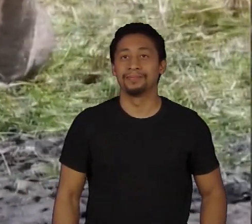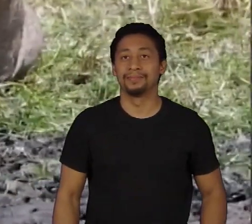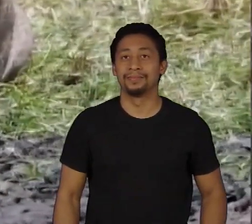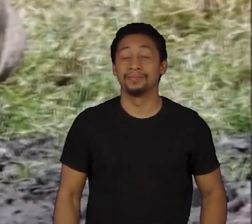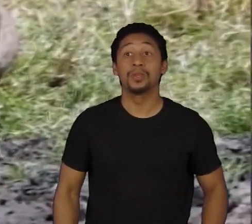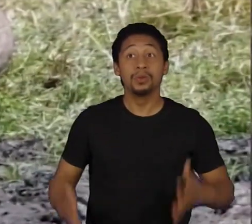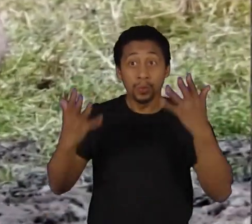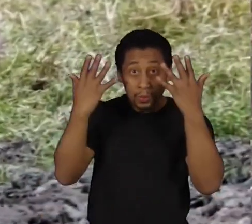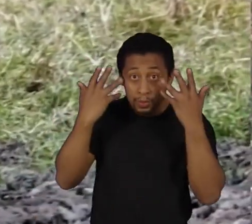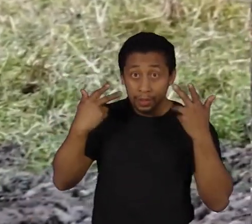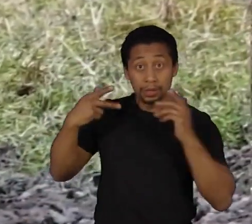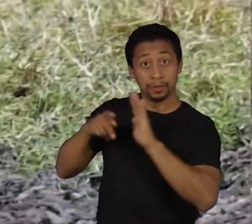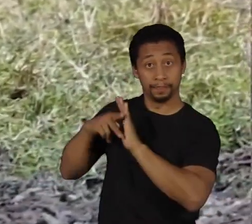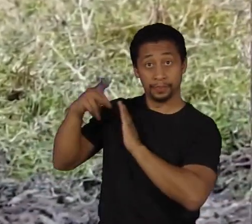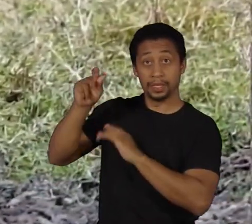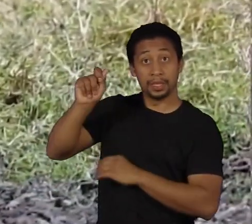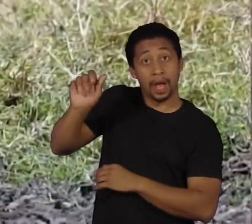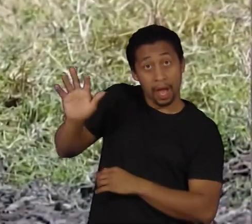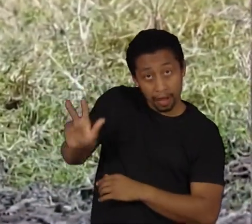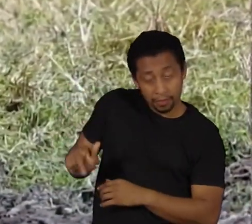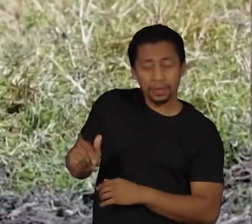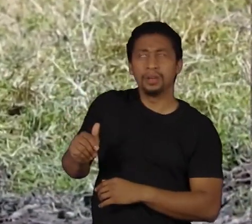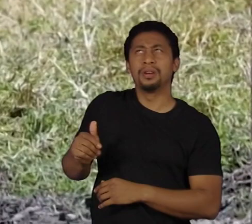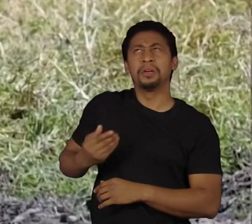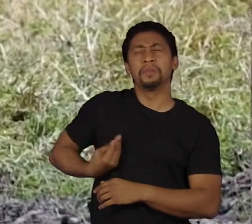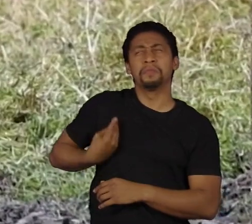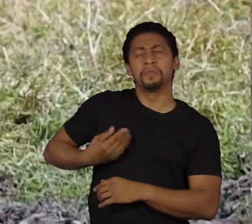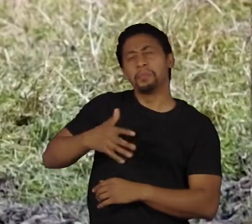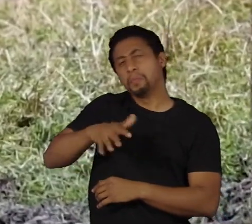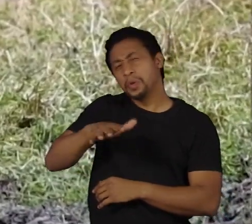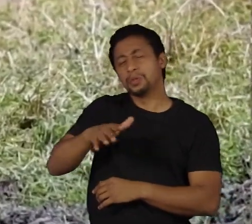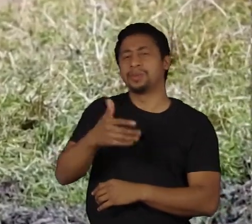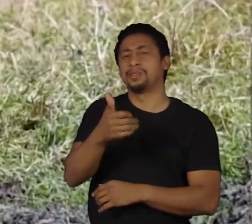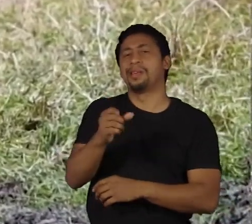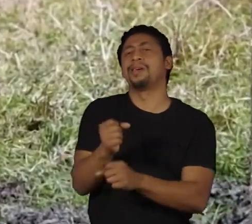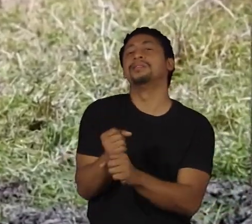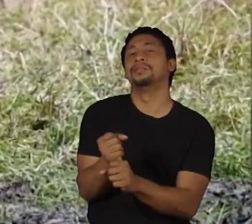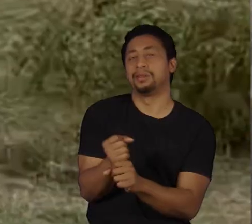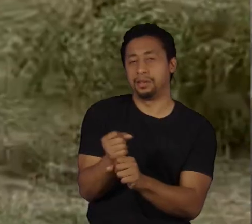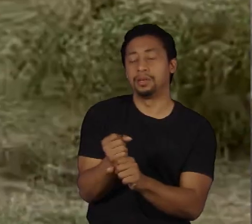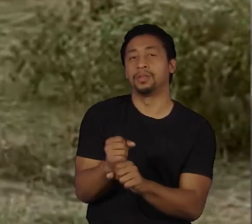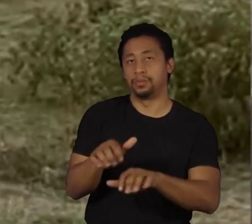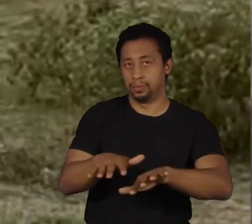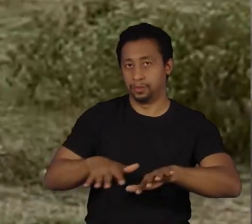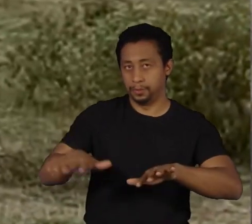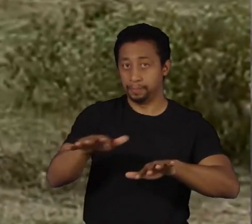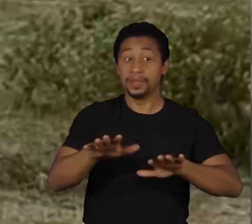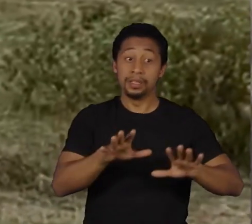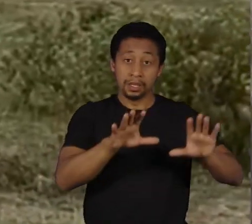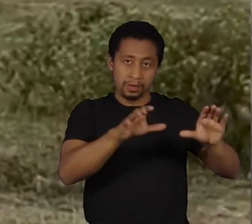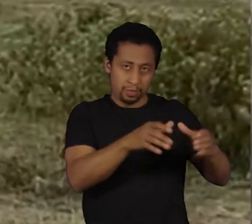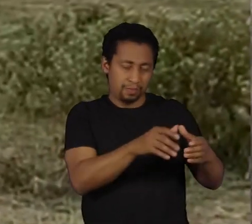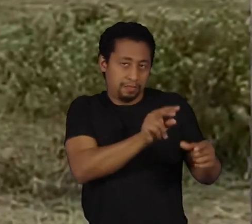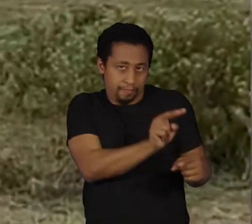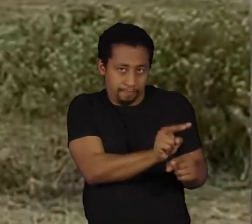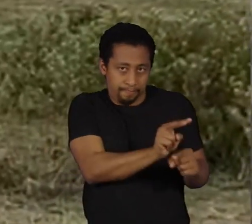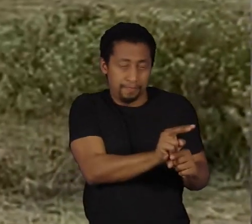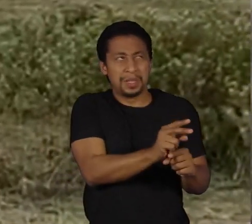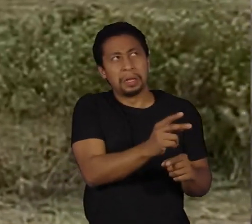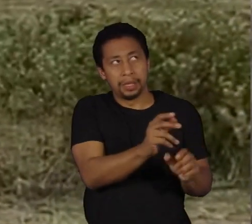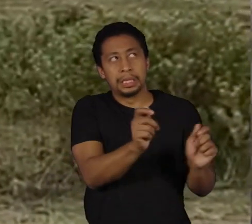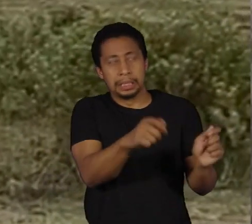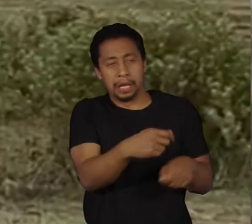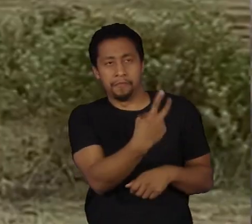Os leões africanos normalmente vivem pouco mais de 10 anos na natureza. Em cativeiro, podem chegar a 25 anos